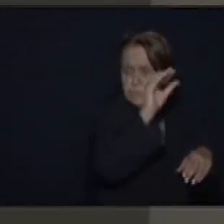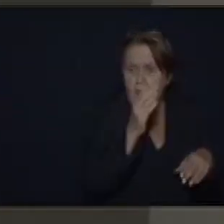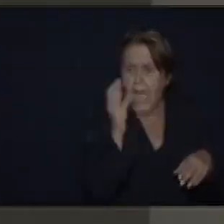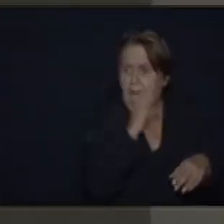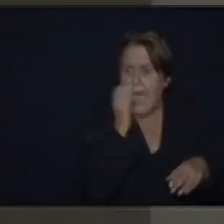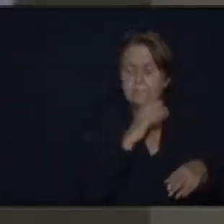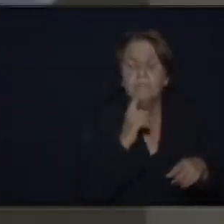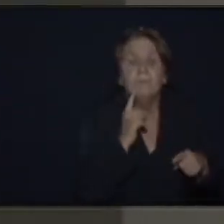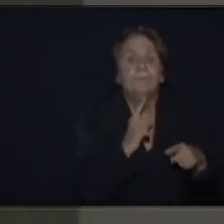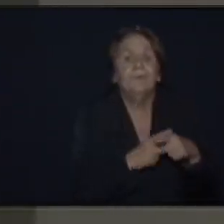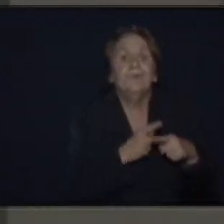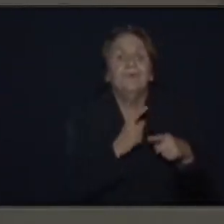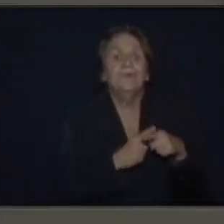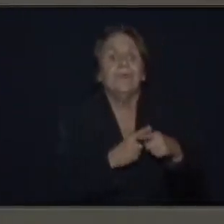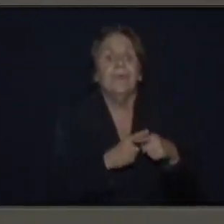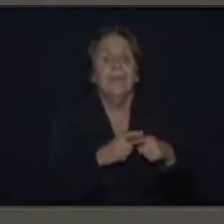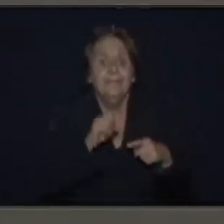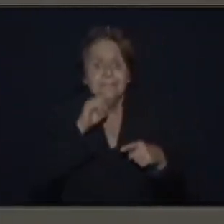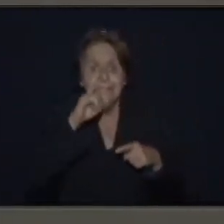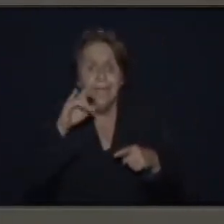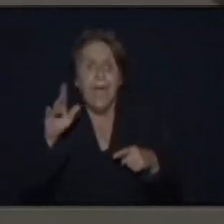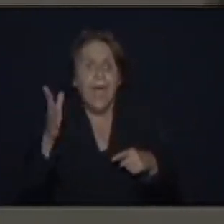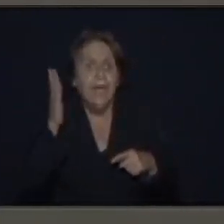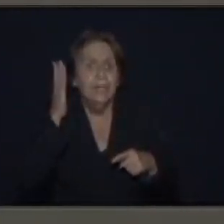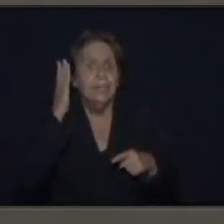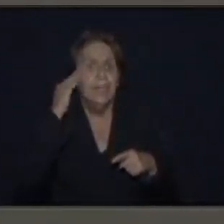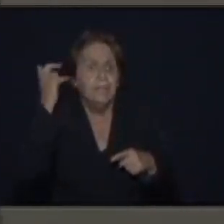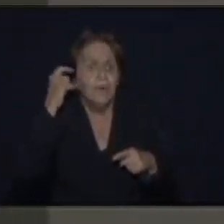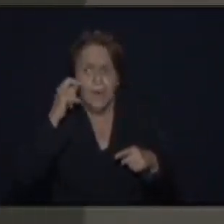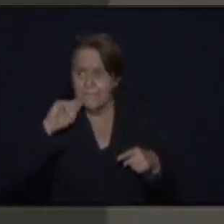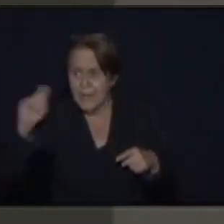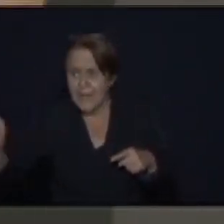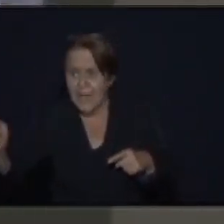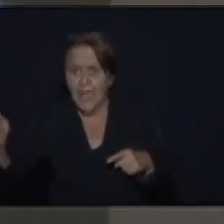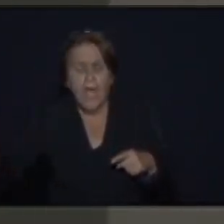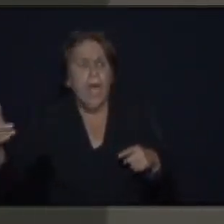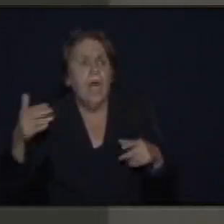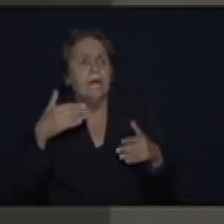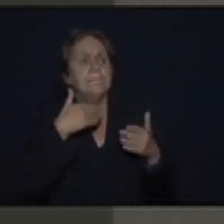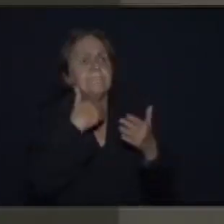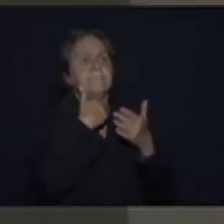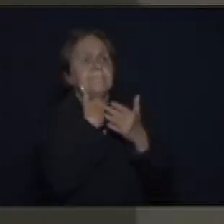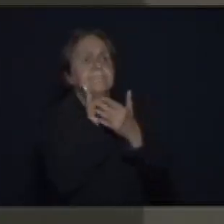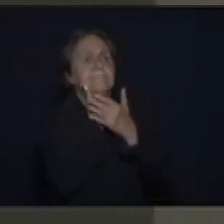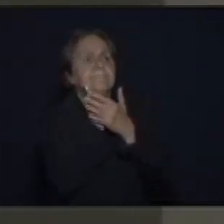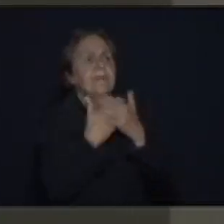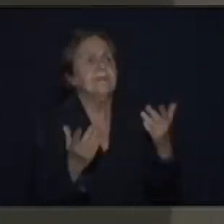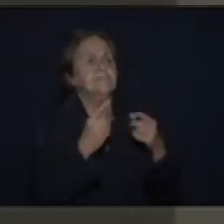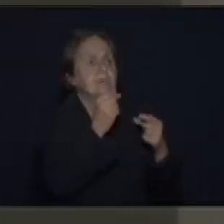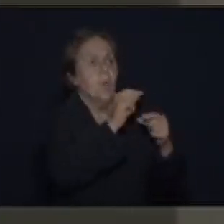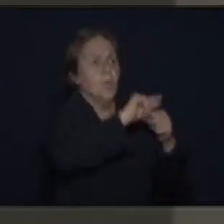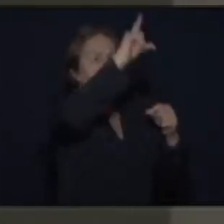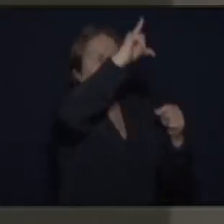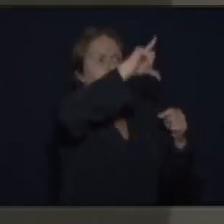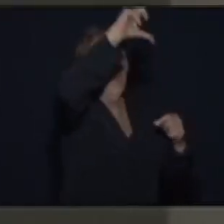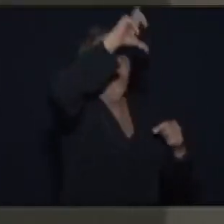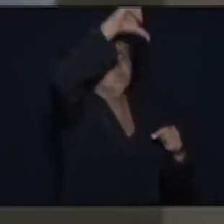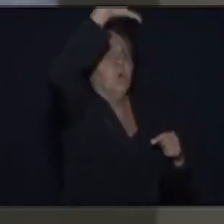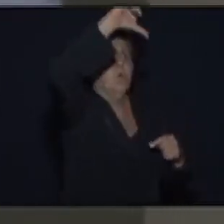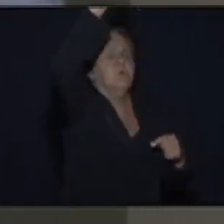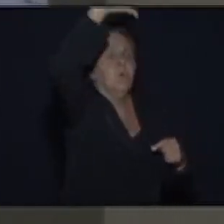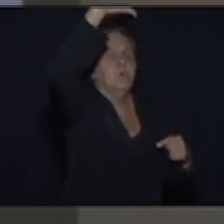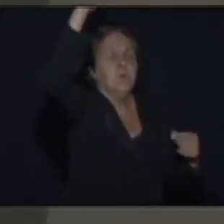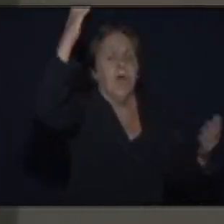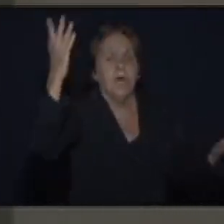comida do mês eles embarcavam no supermercado enchiam as carretas e o que sobrava do salário escorriam a